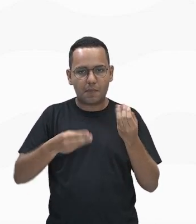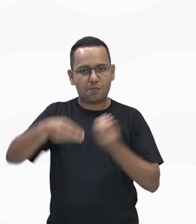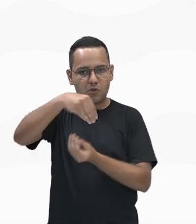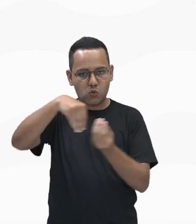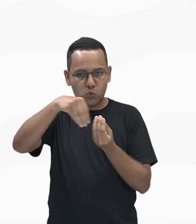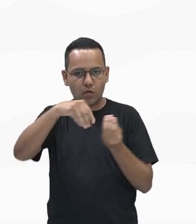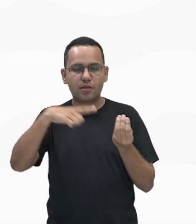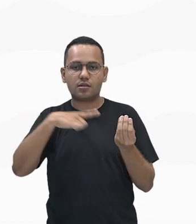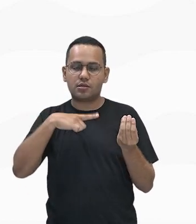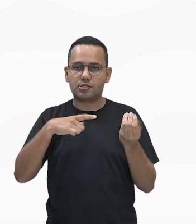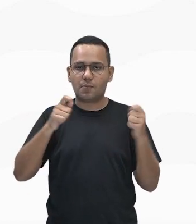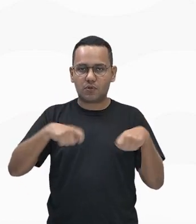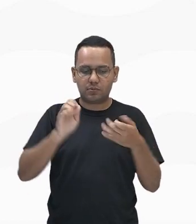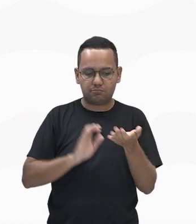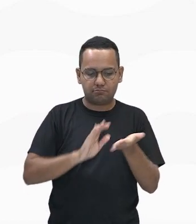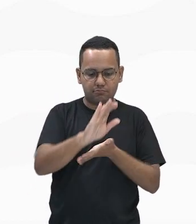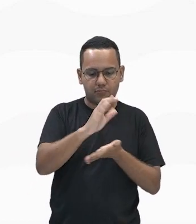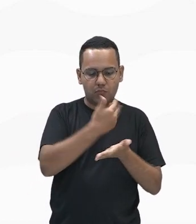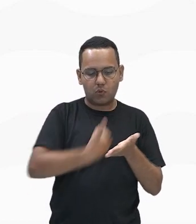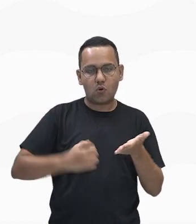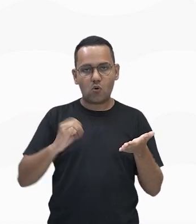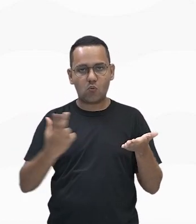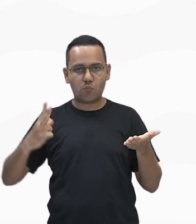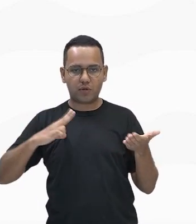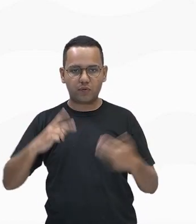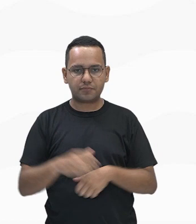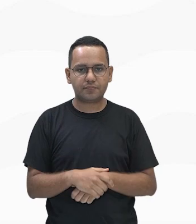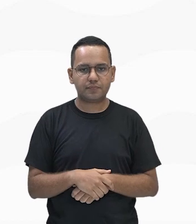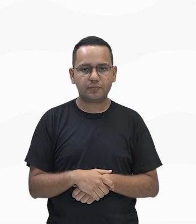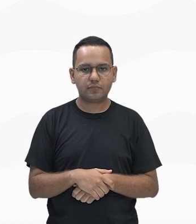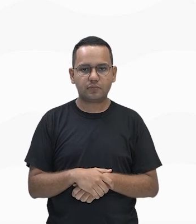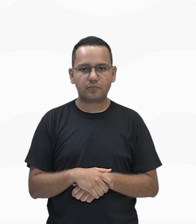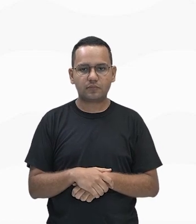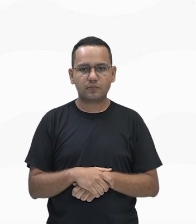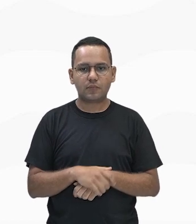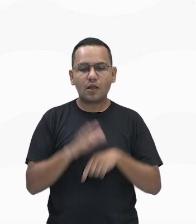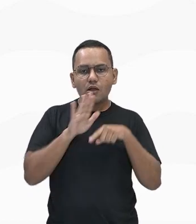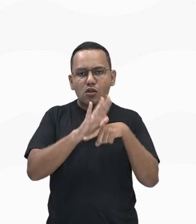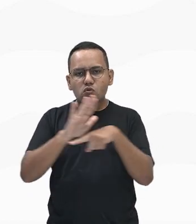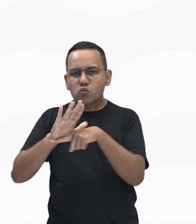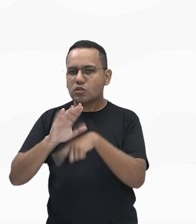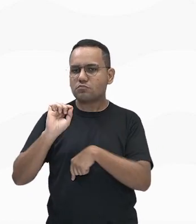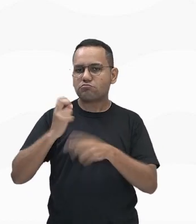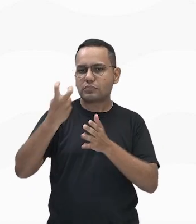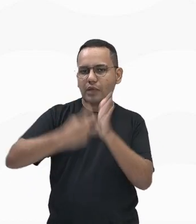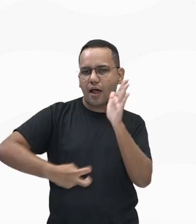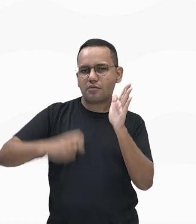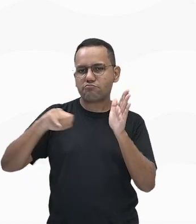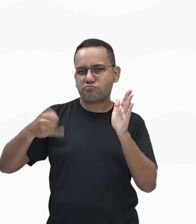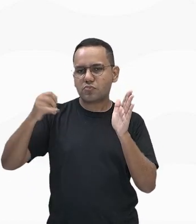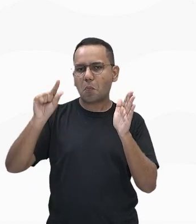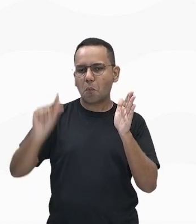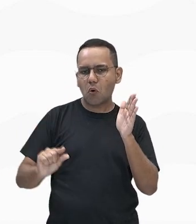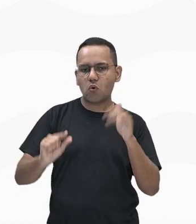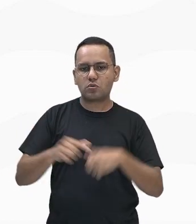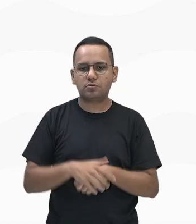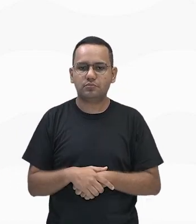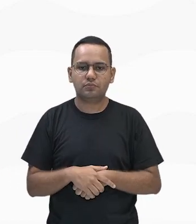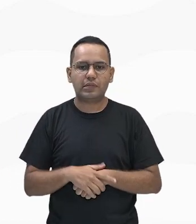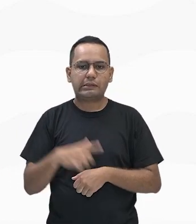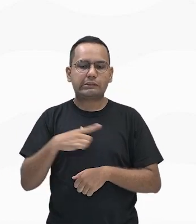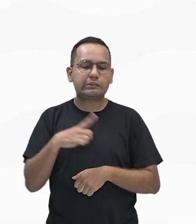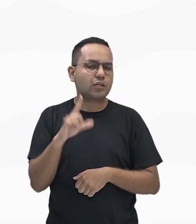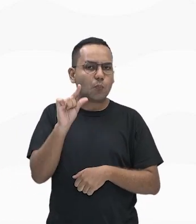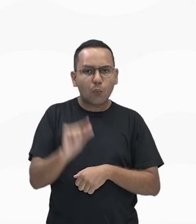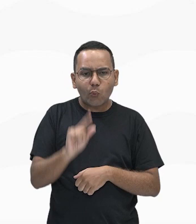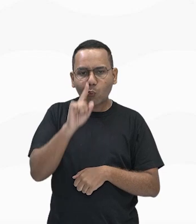público e privado, e podem beneficiar de taxas de juros mais baixas devido ao menor risco